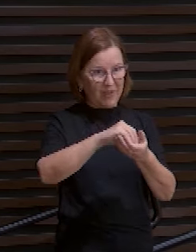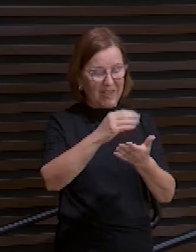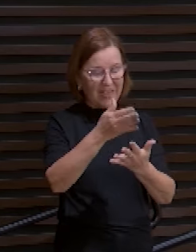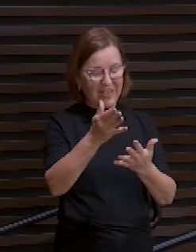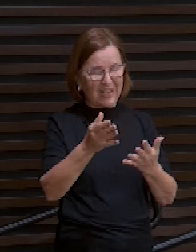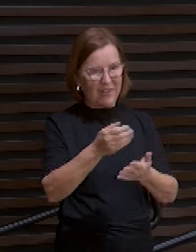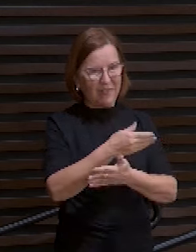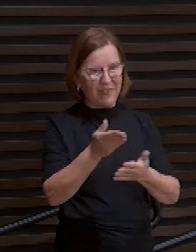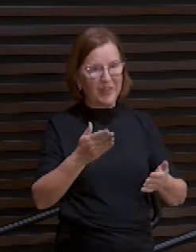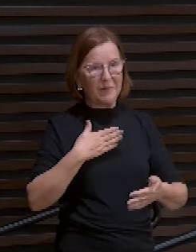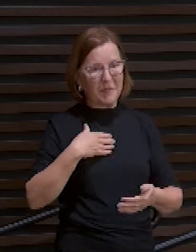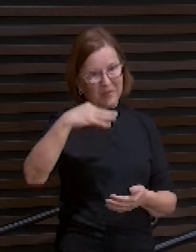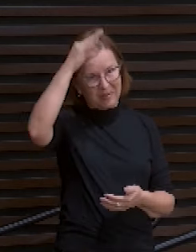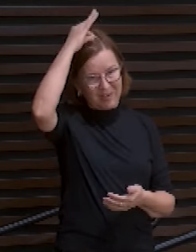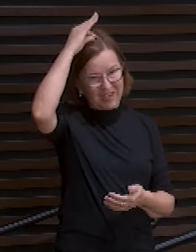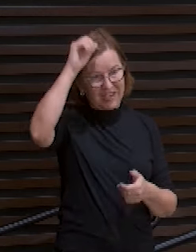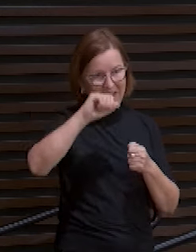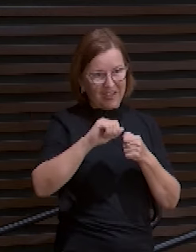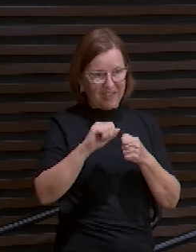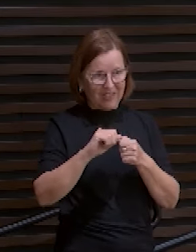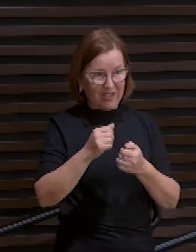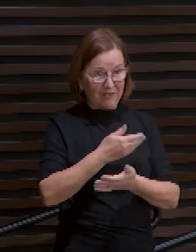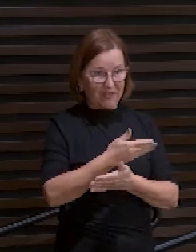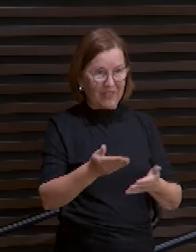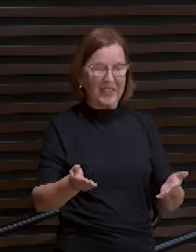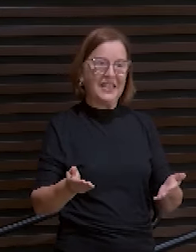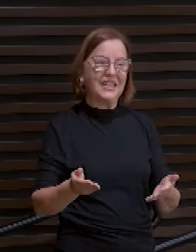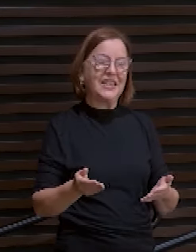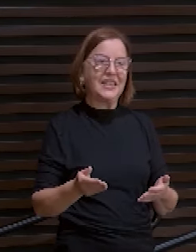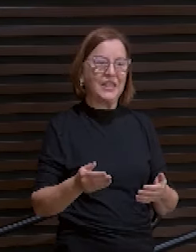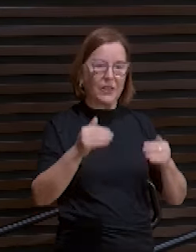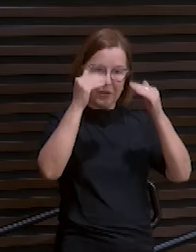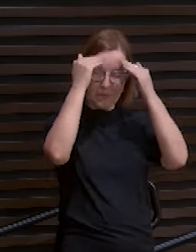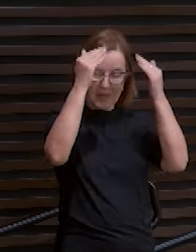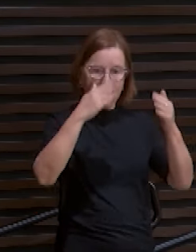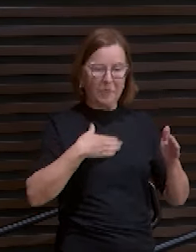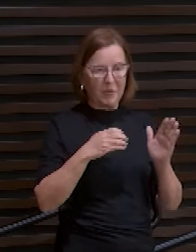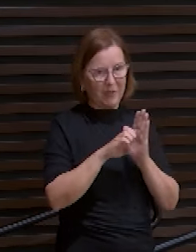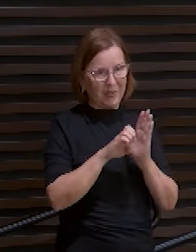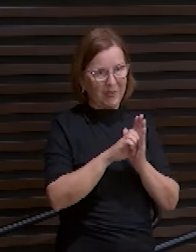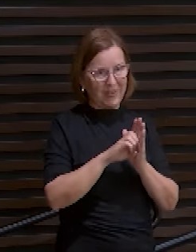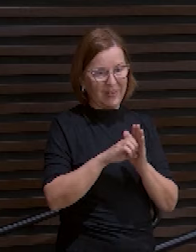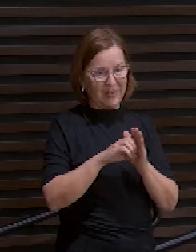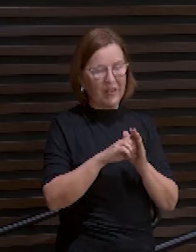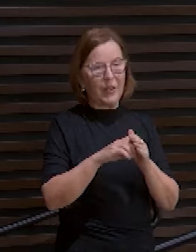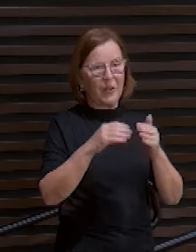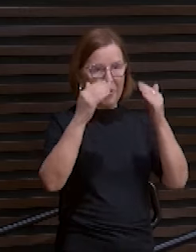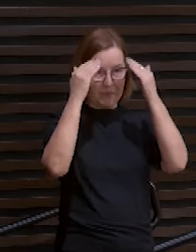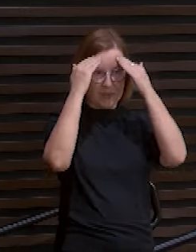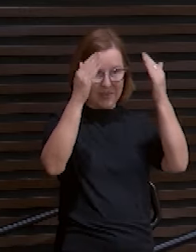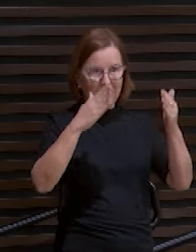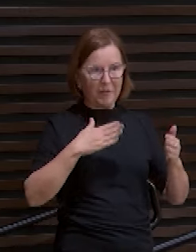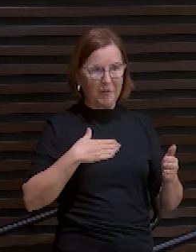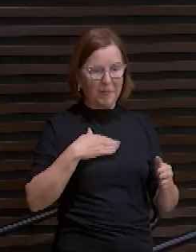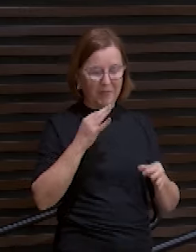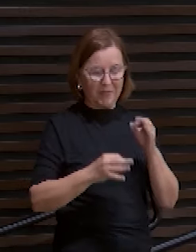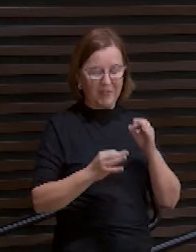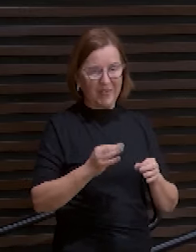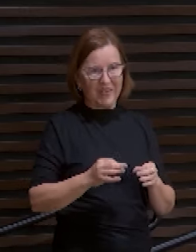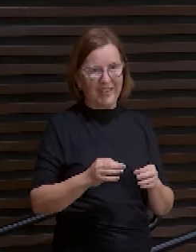e farei que andeis nos meus estatutos guardeis os meus juízos e os